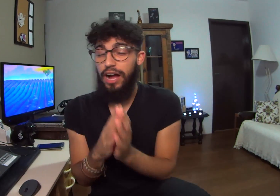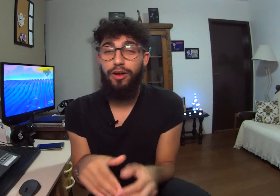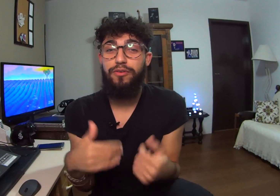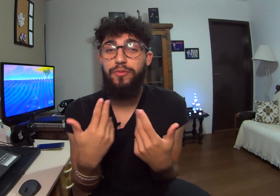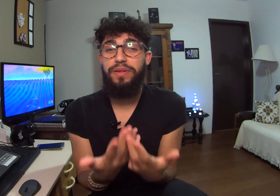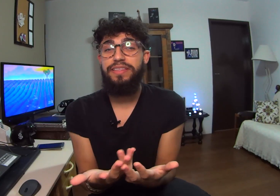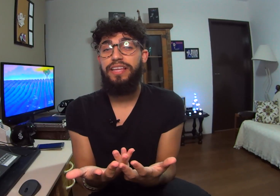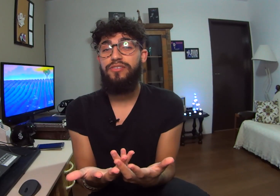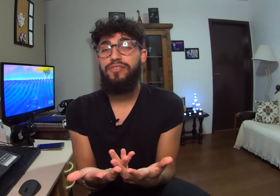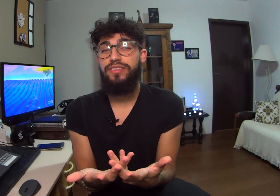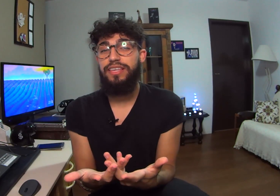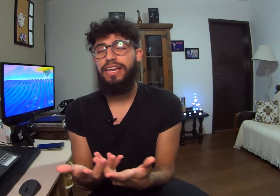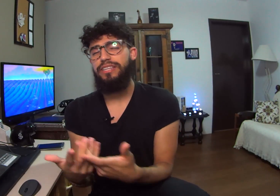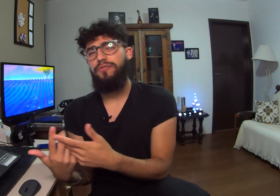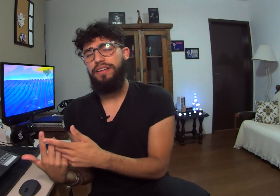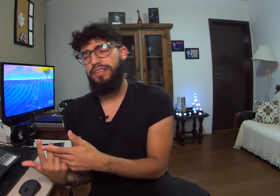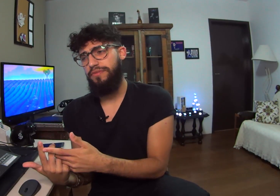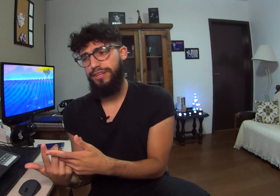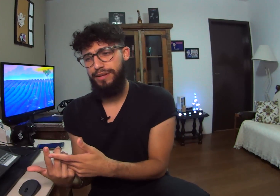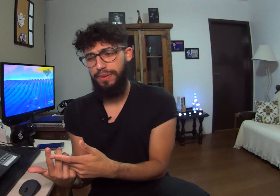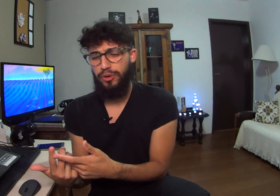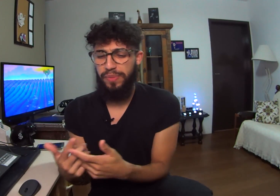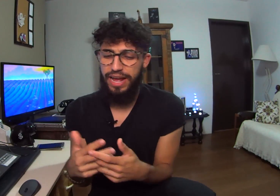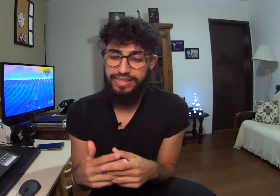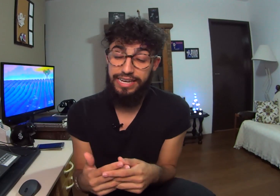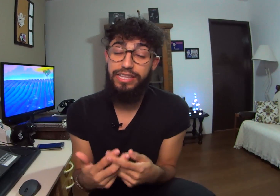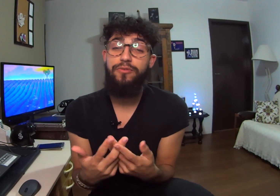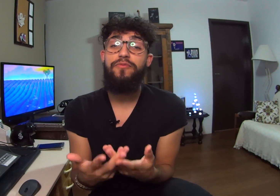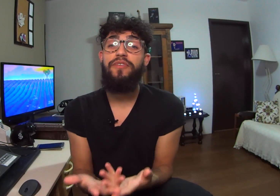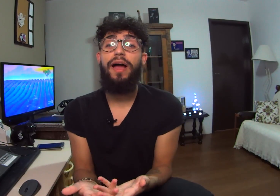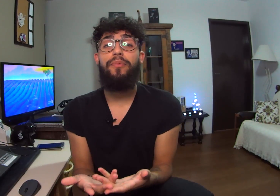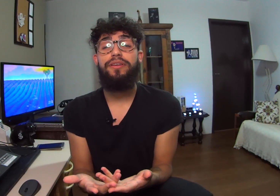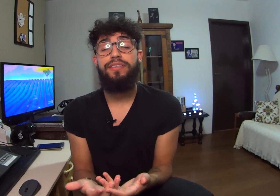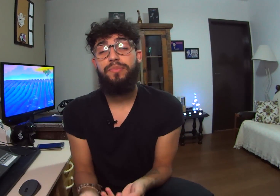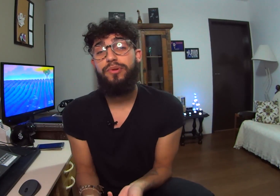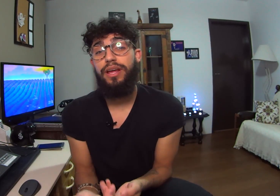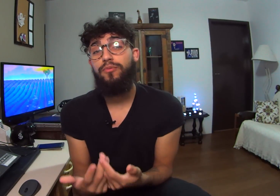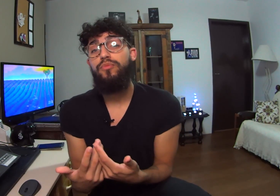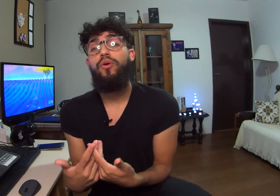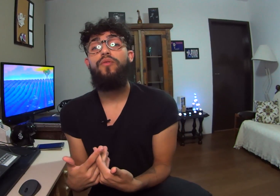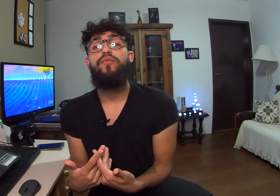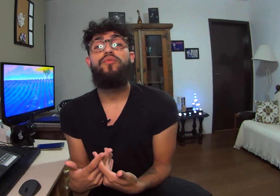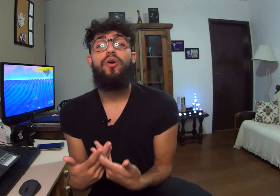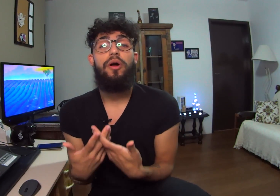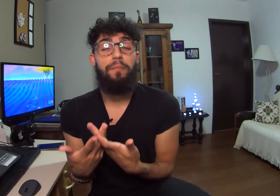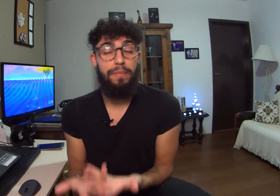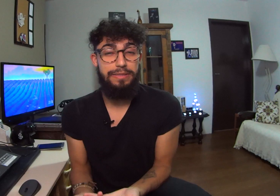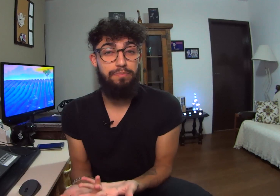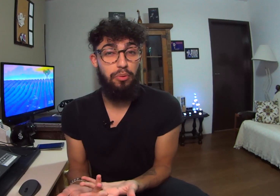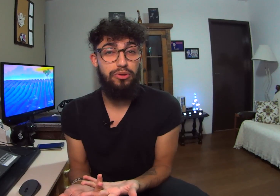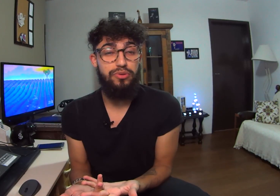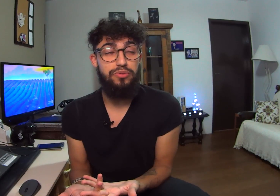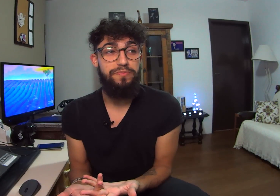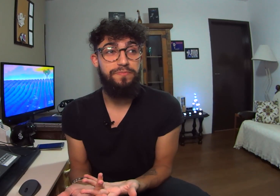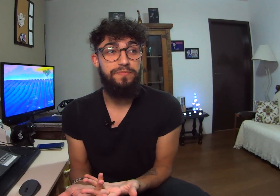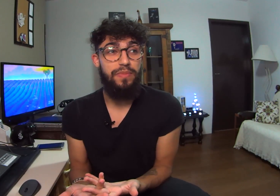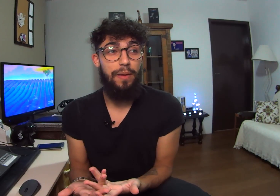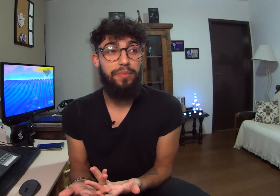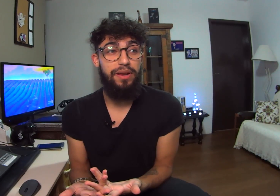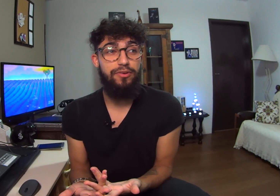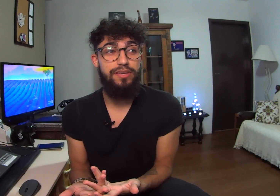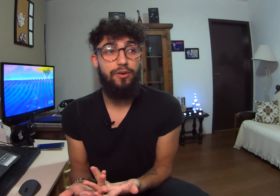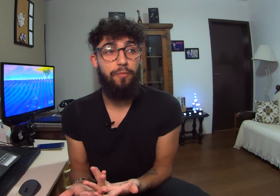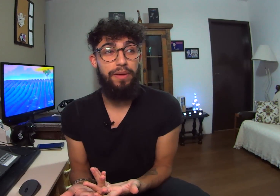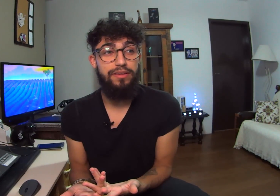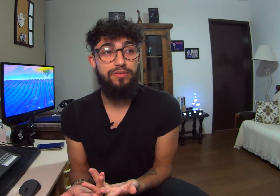mim. Agora, quando o presidente diz que ele não vai interferir na Petrobras, que ele não vai, por exemplo, criar um novo imposto,